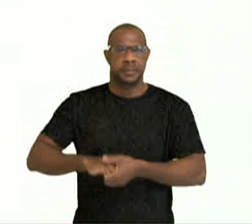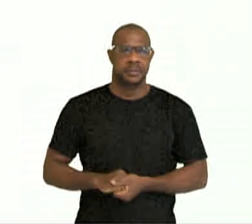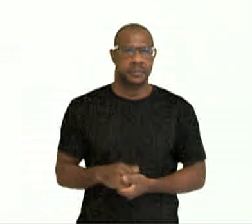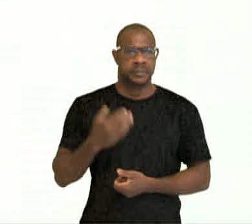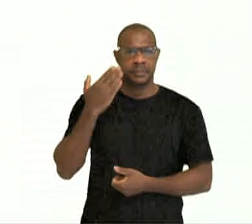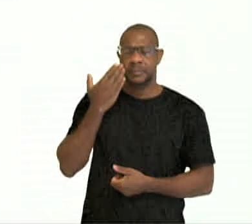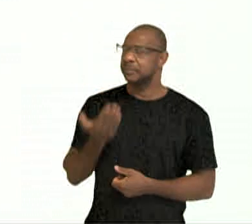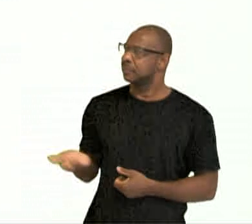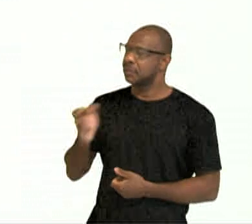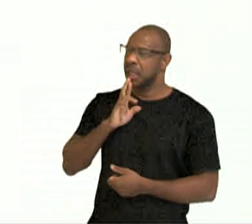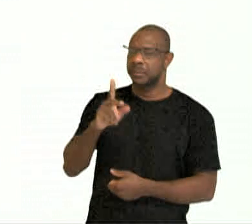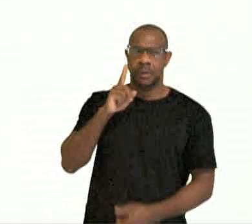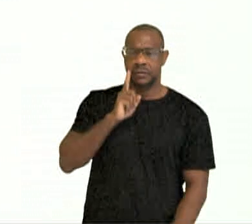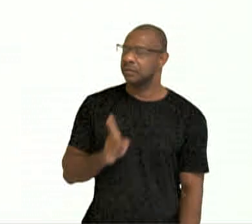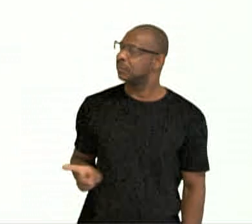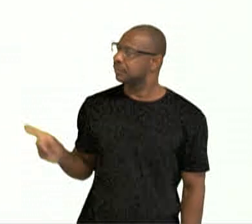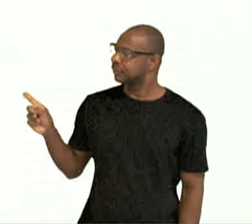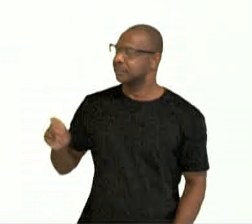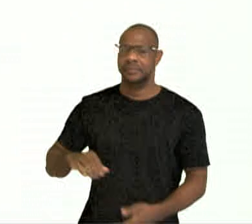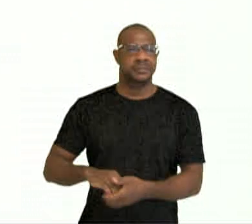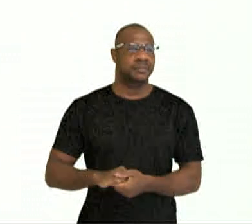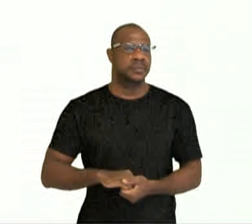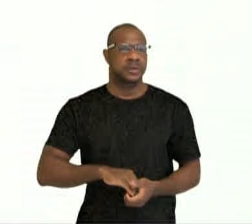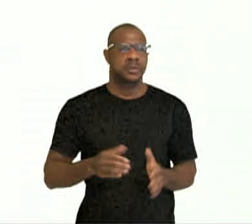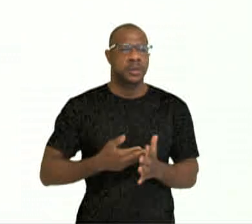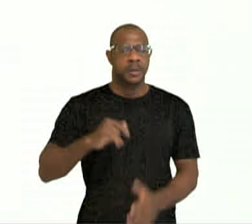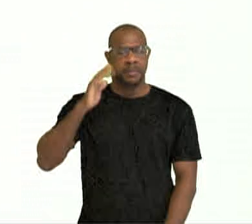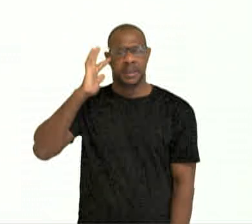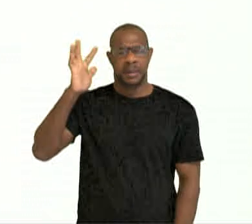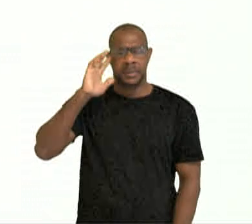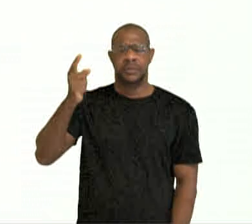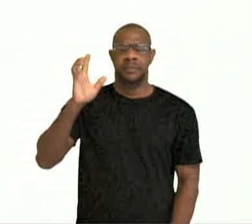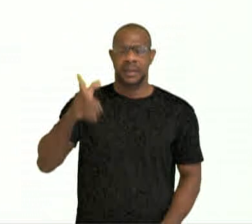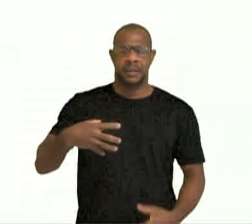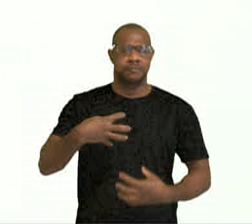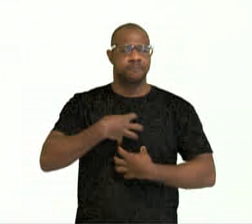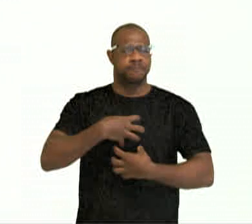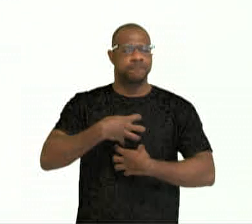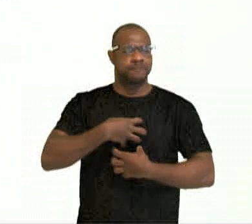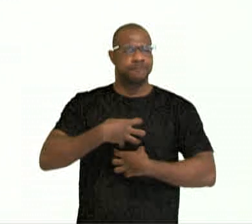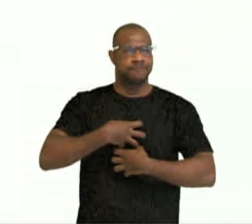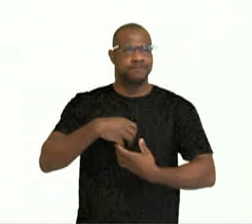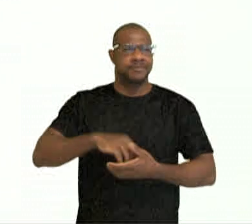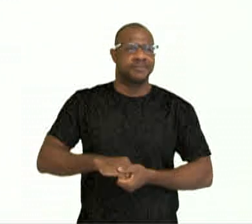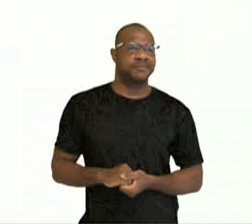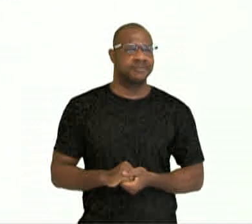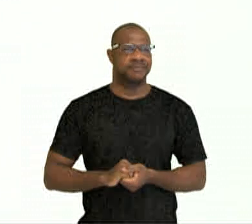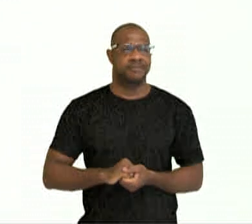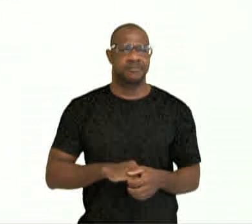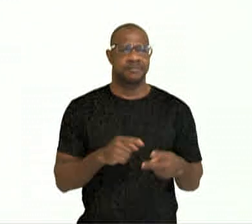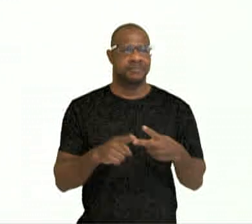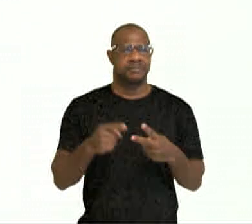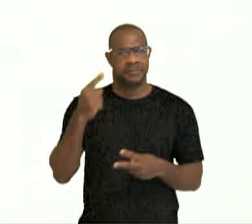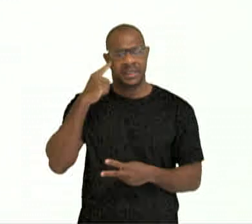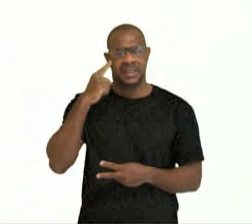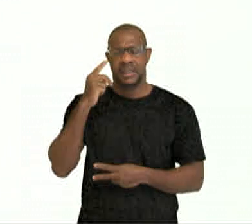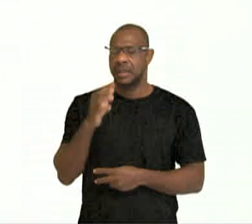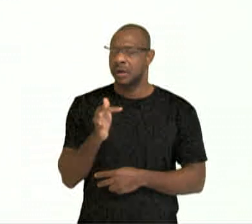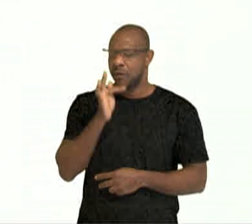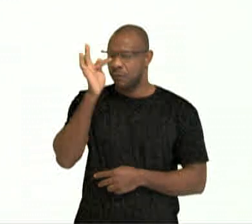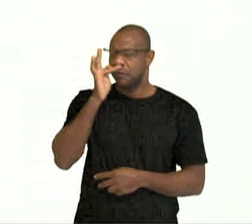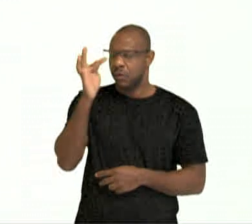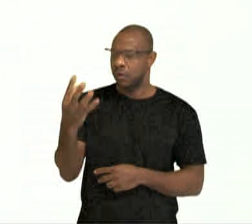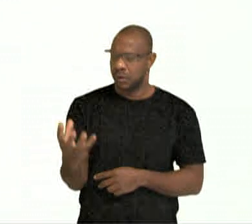meus pensamentos são todos sensações, é explícito. E o segundo recorte, pensar uma flor é vê-la